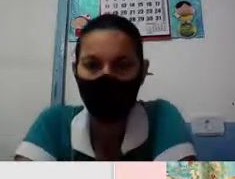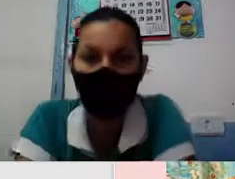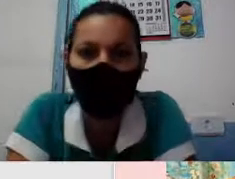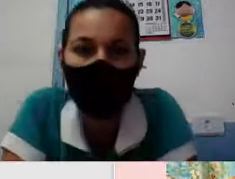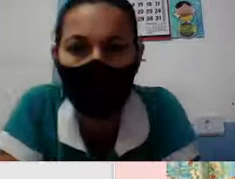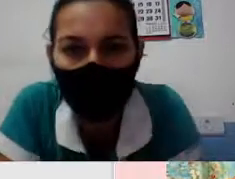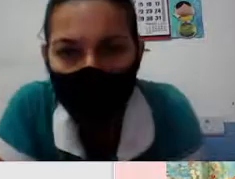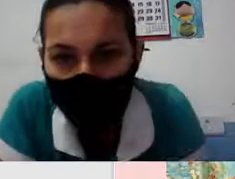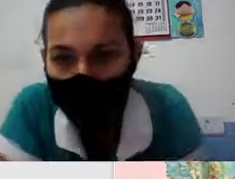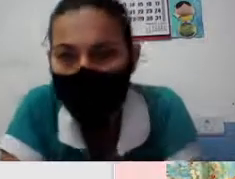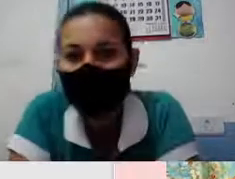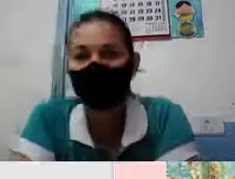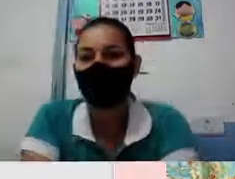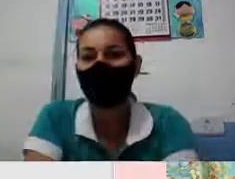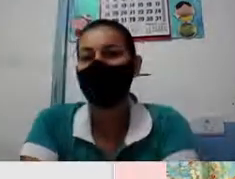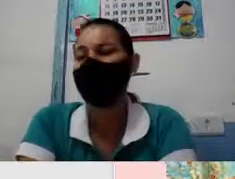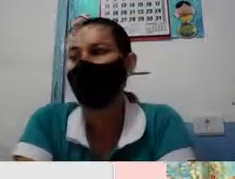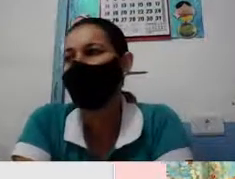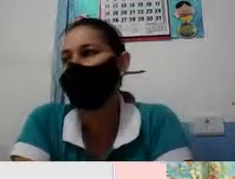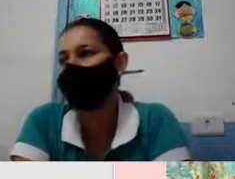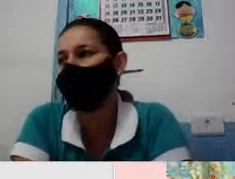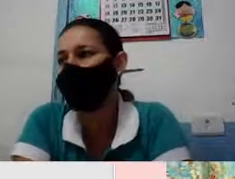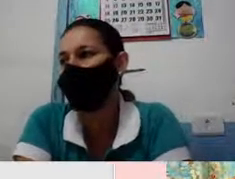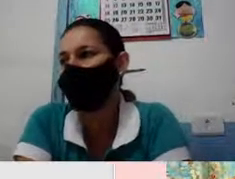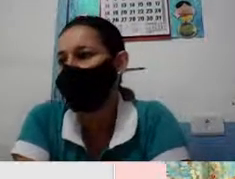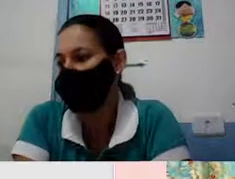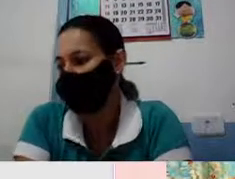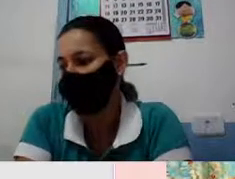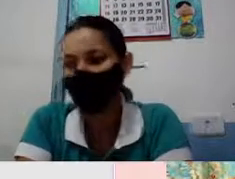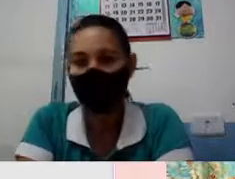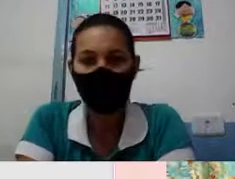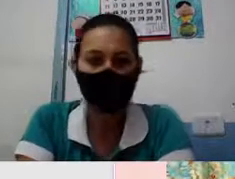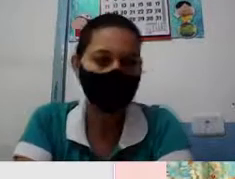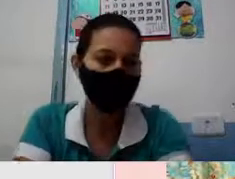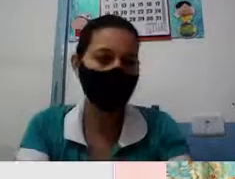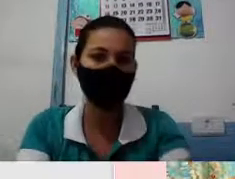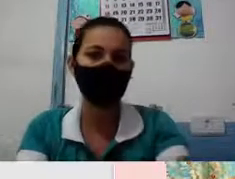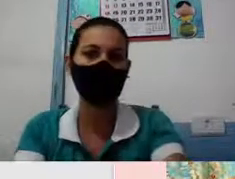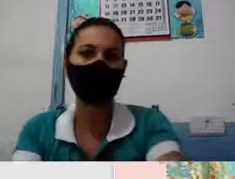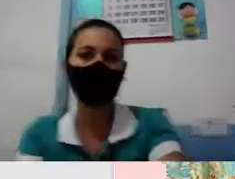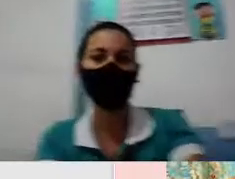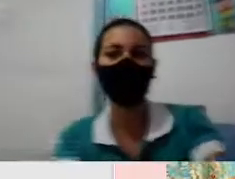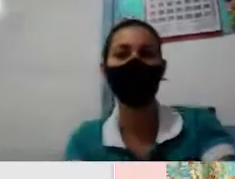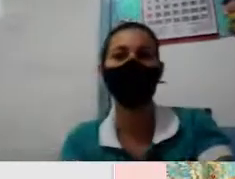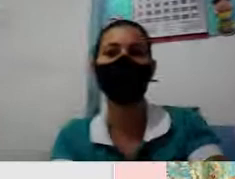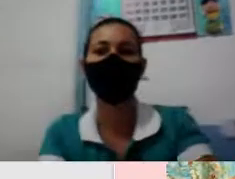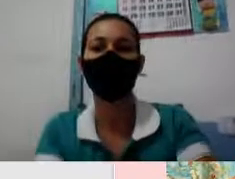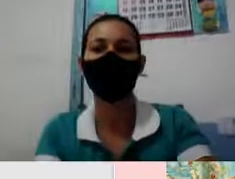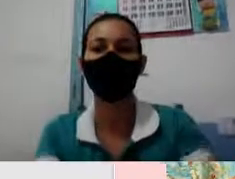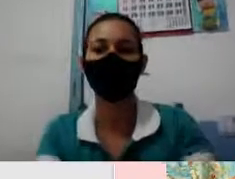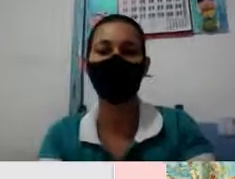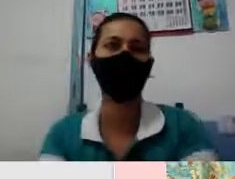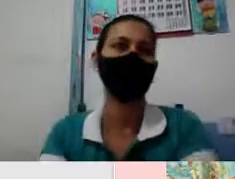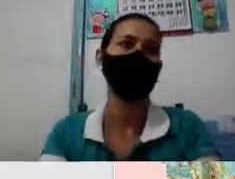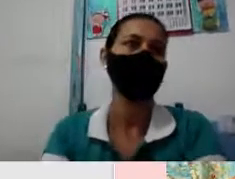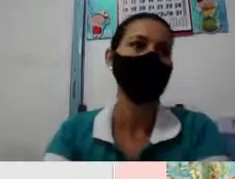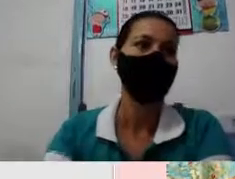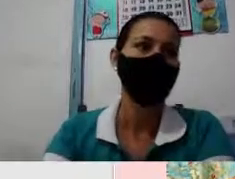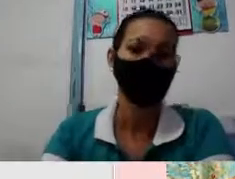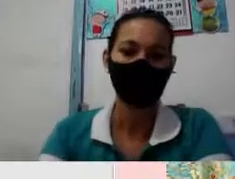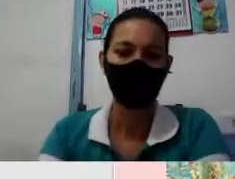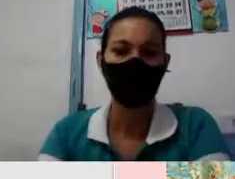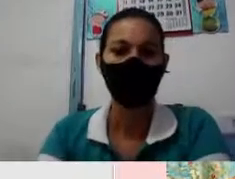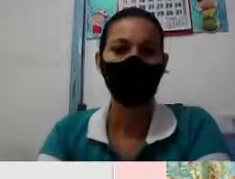Aí, né? Barroco. A minha apostila aqui é um pouco diferente de vocês, a gente vai se organizando aqui, tá? Se não, a apostila já